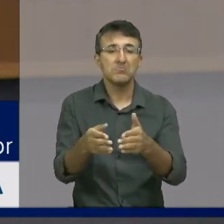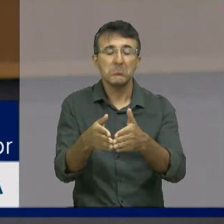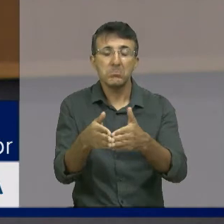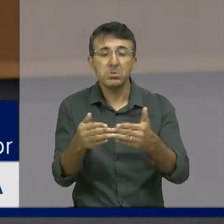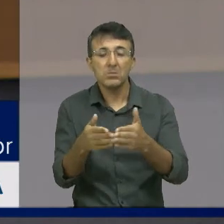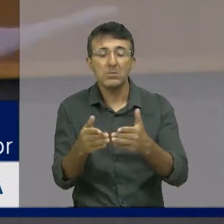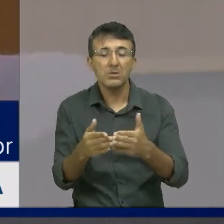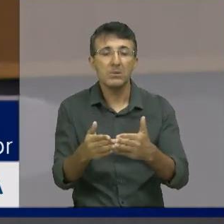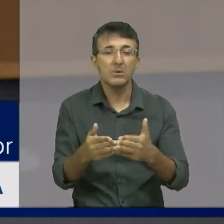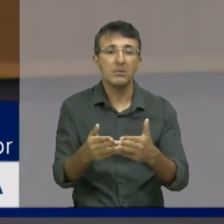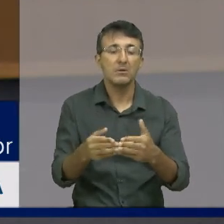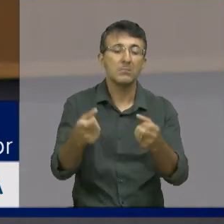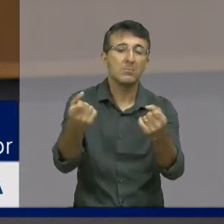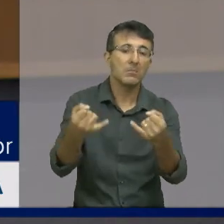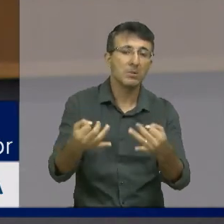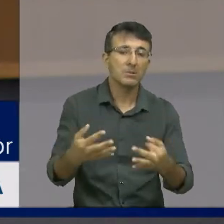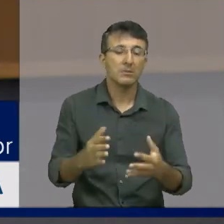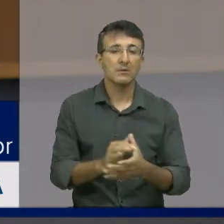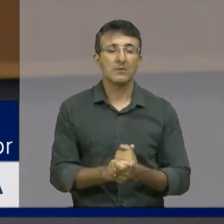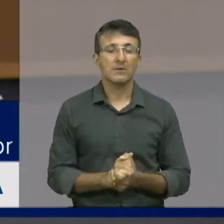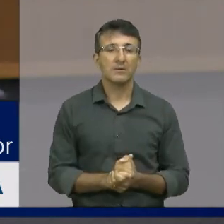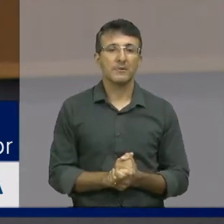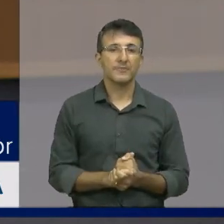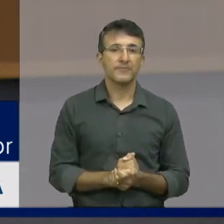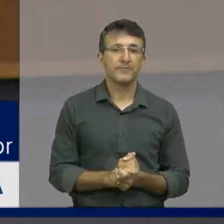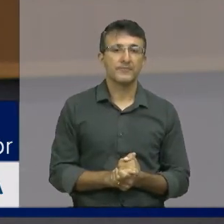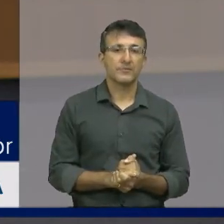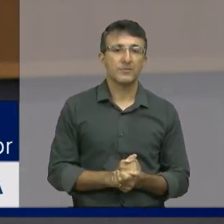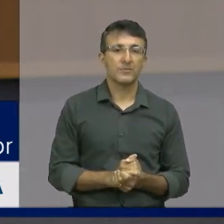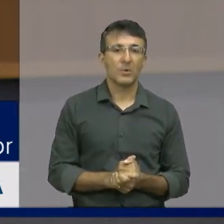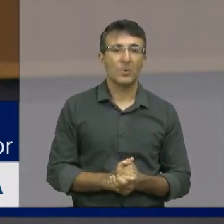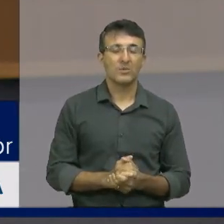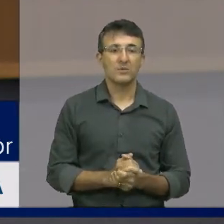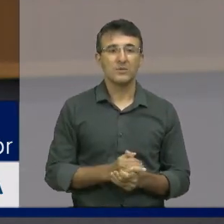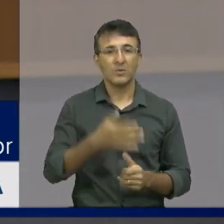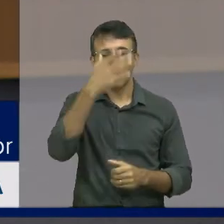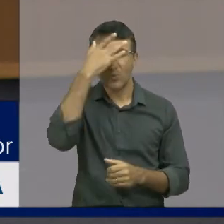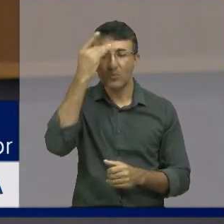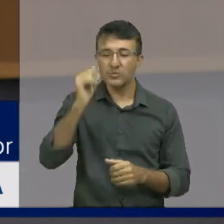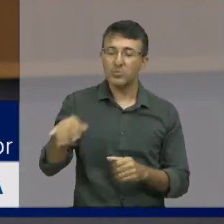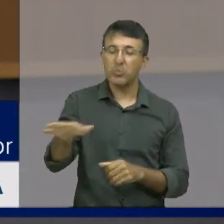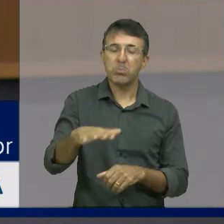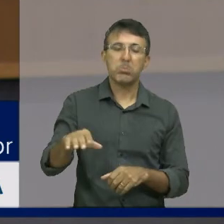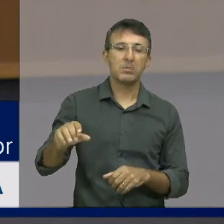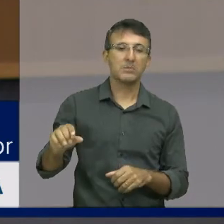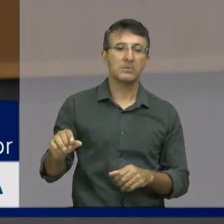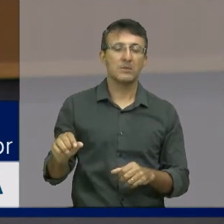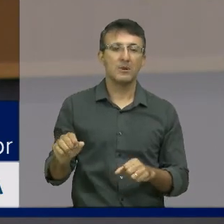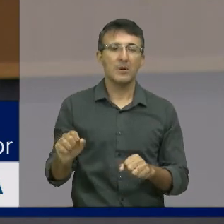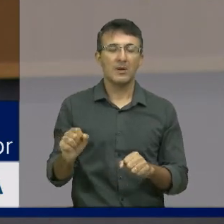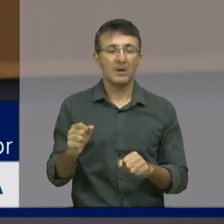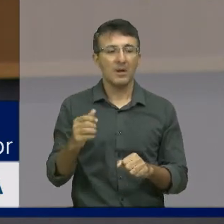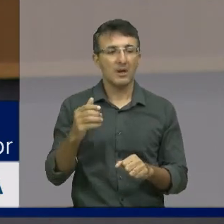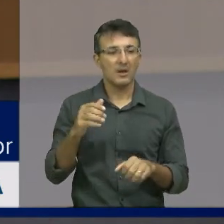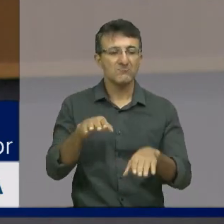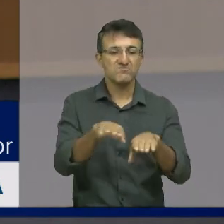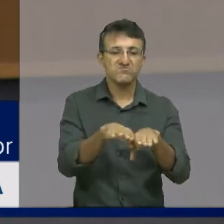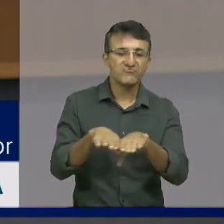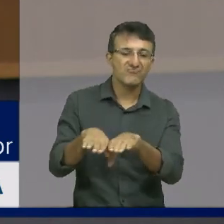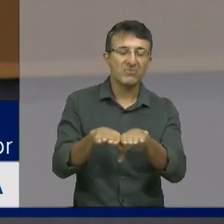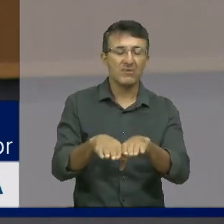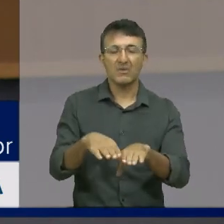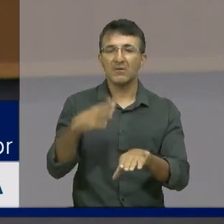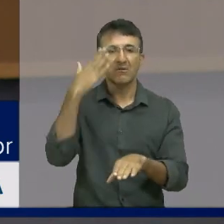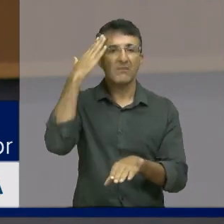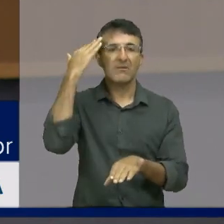multa, cidadão mais comuns, não sabem desse seu direito. Mas isso é garantido pela Constituição, né, de 88,